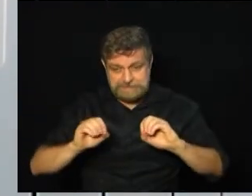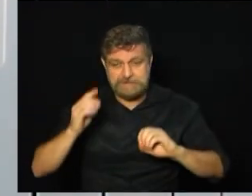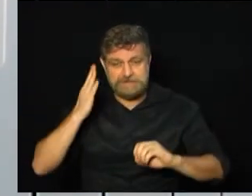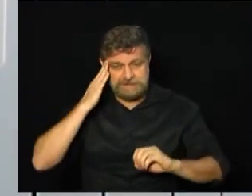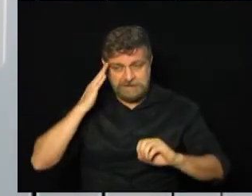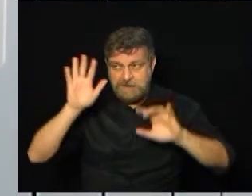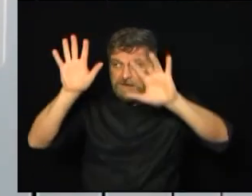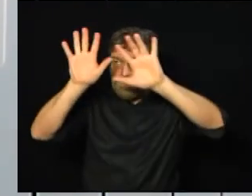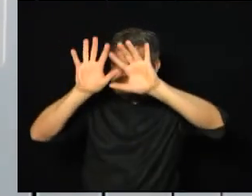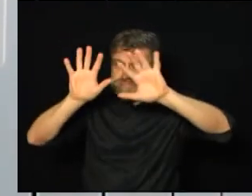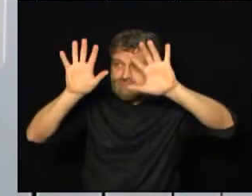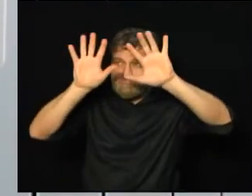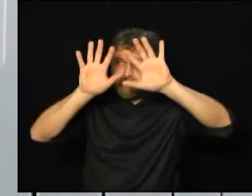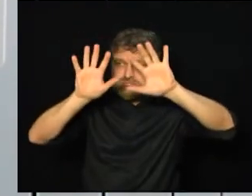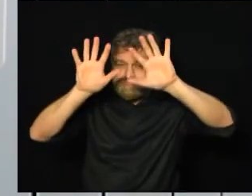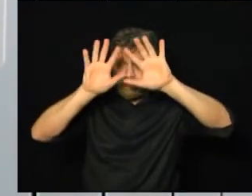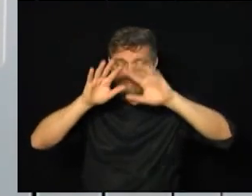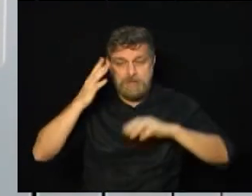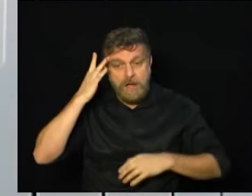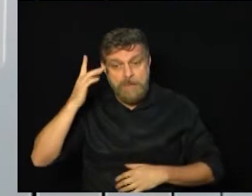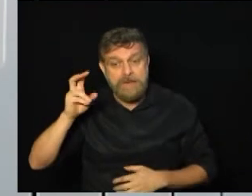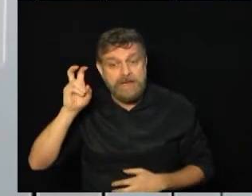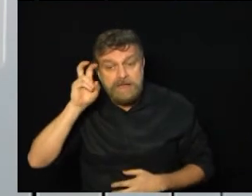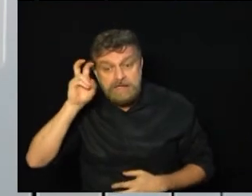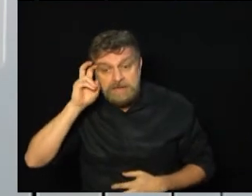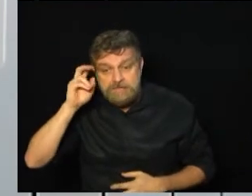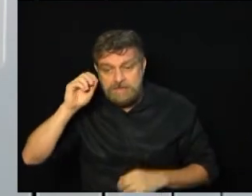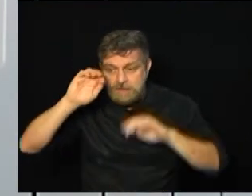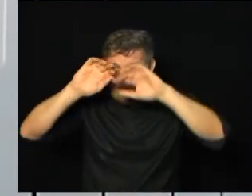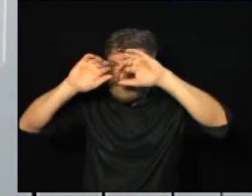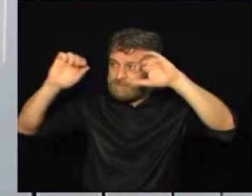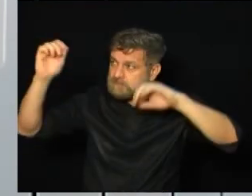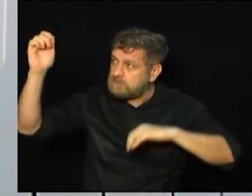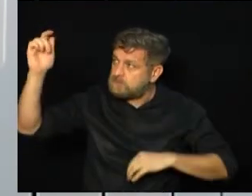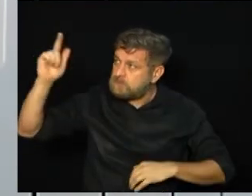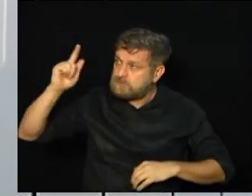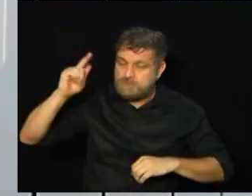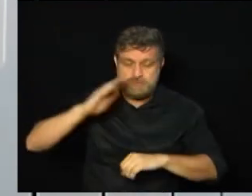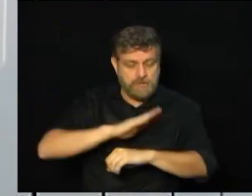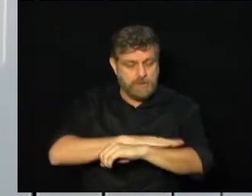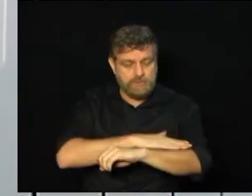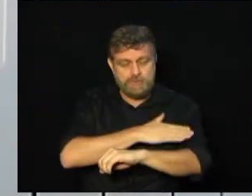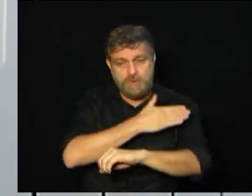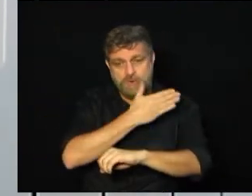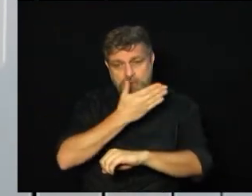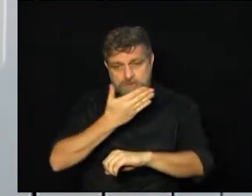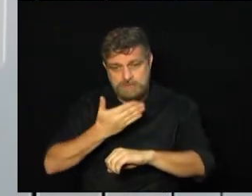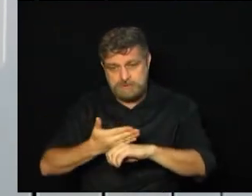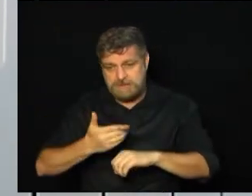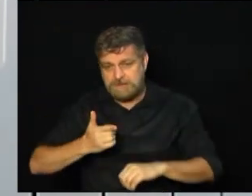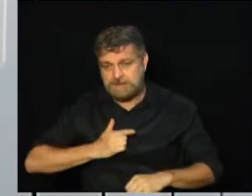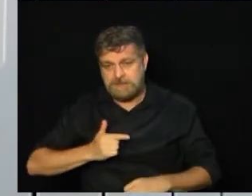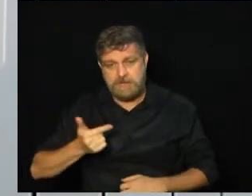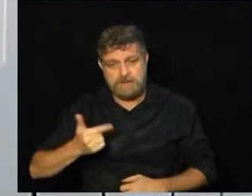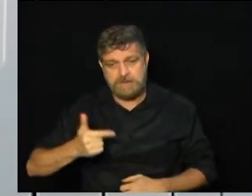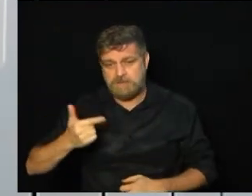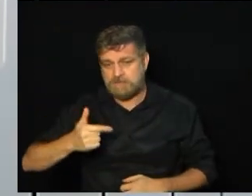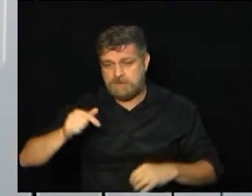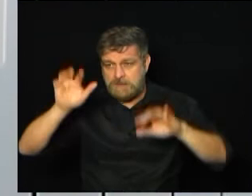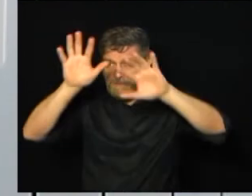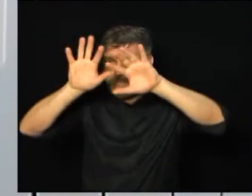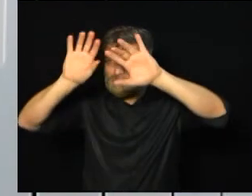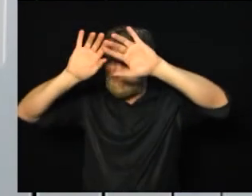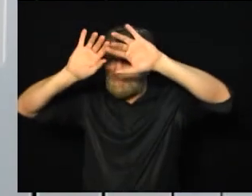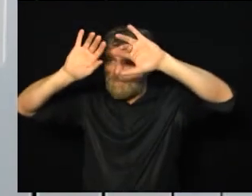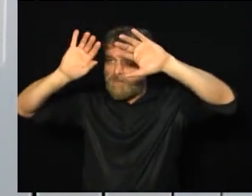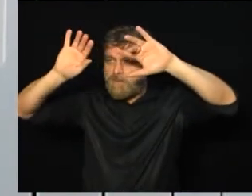está aumentando. Amanhã, quinta-feira, o sol aparece durante todo o dia, aí sem a presença de muitas nuvens,